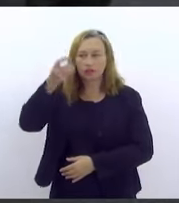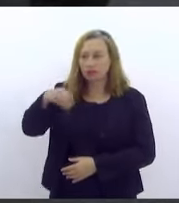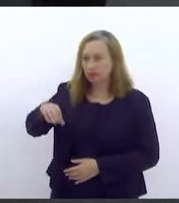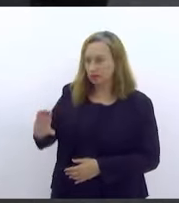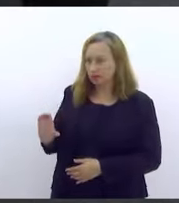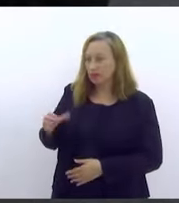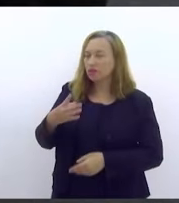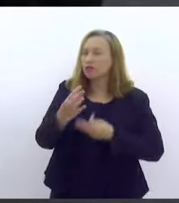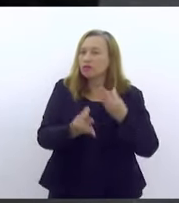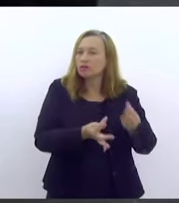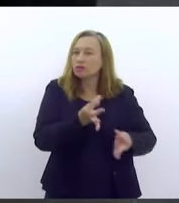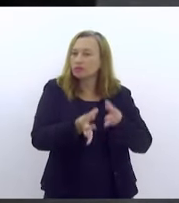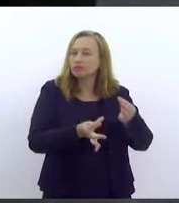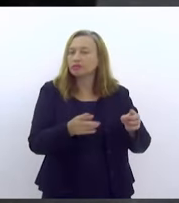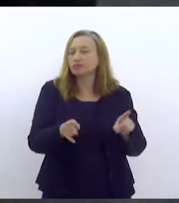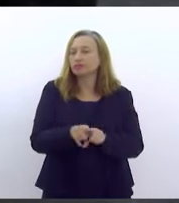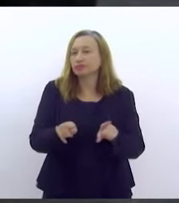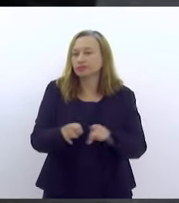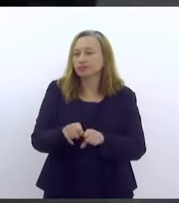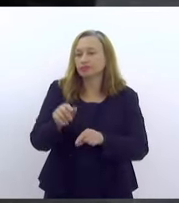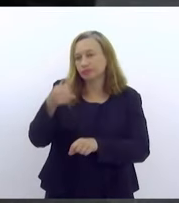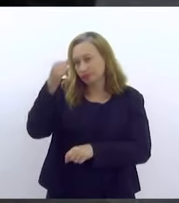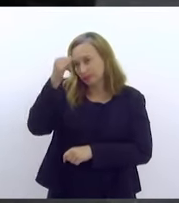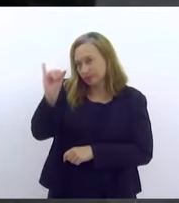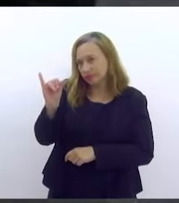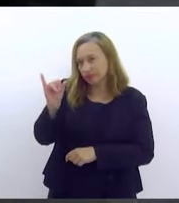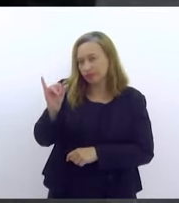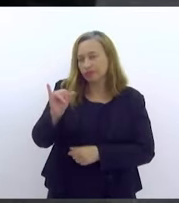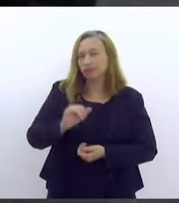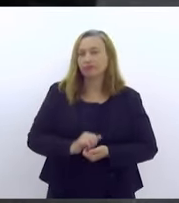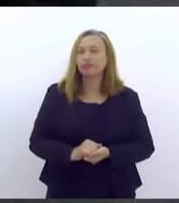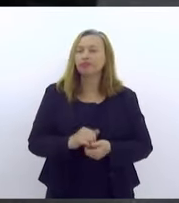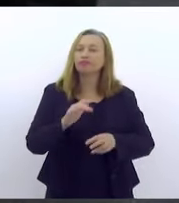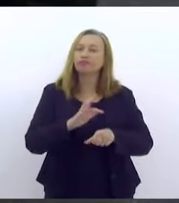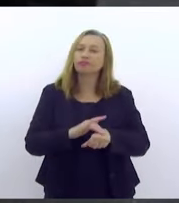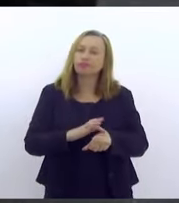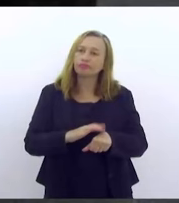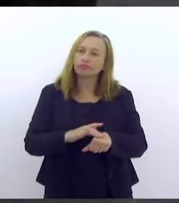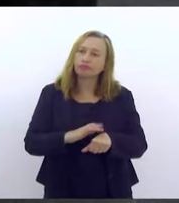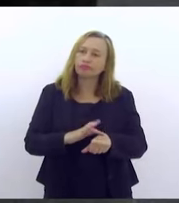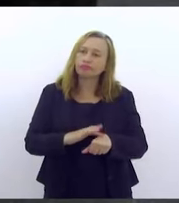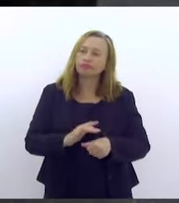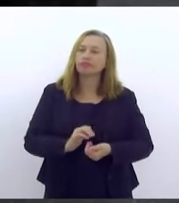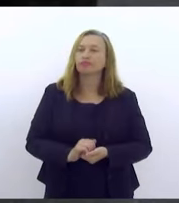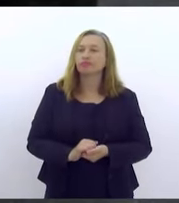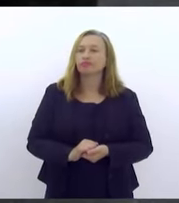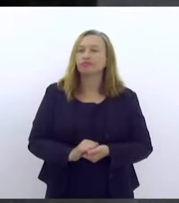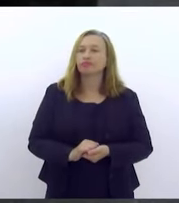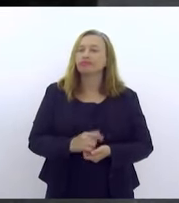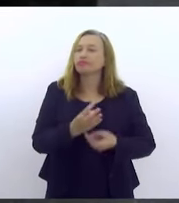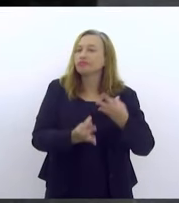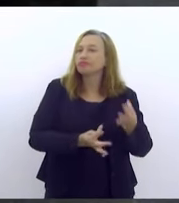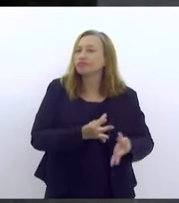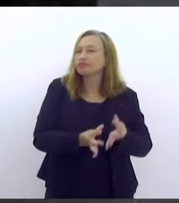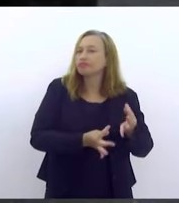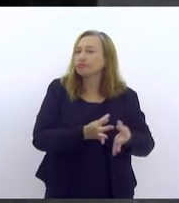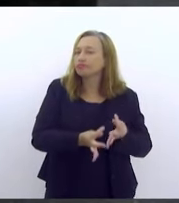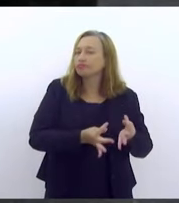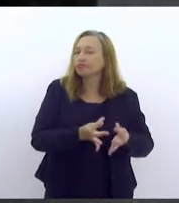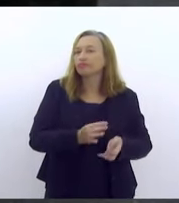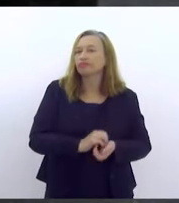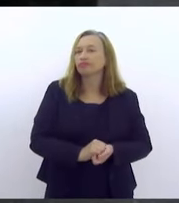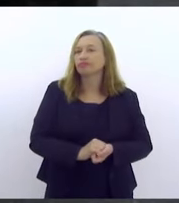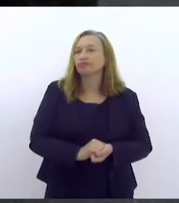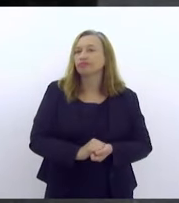no tratamento como na prevenção de doenças. O tratamento...